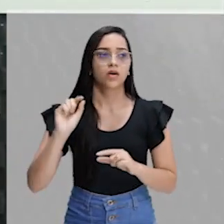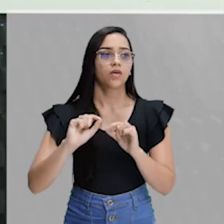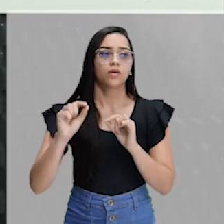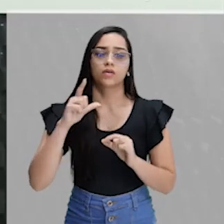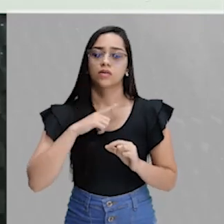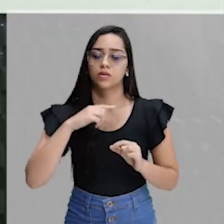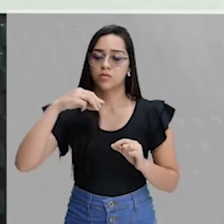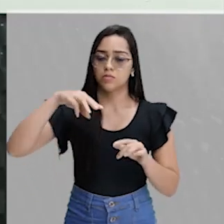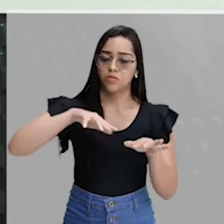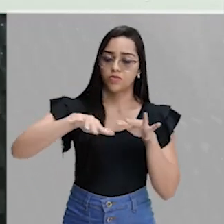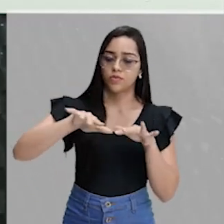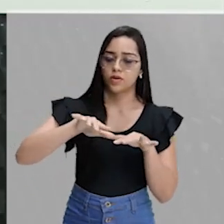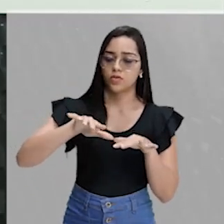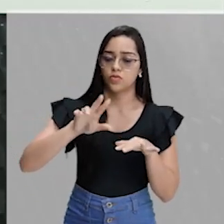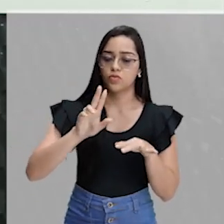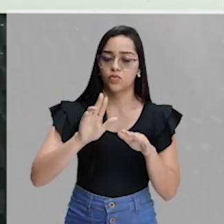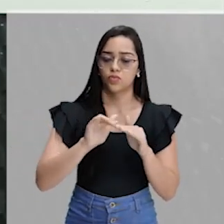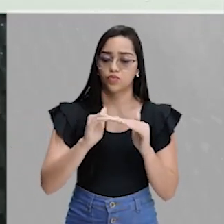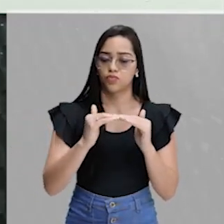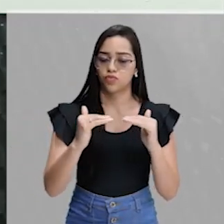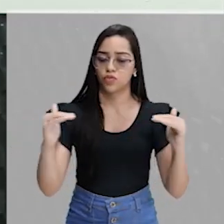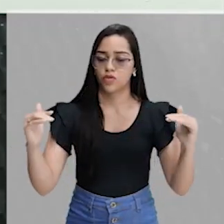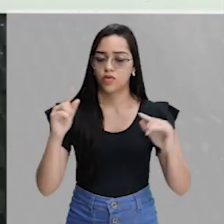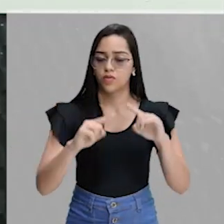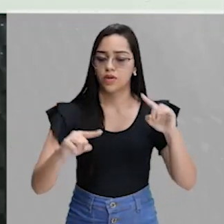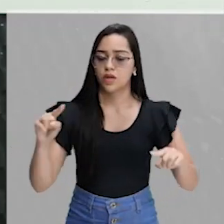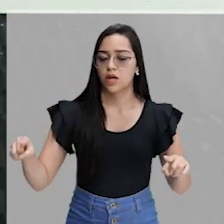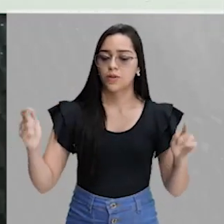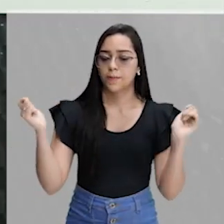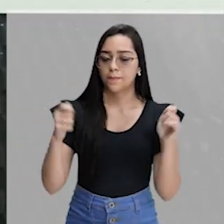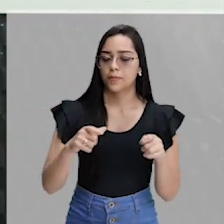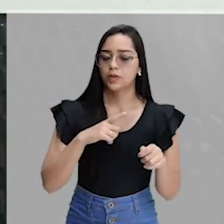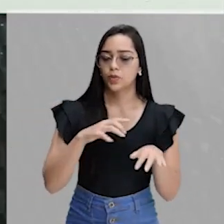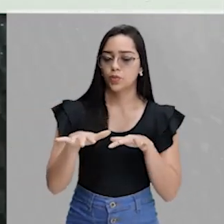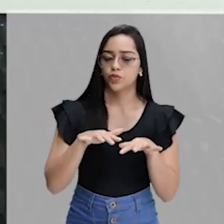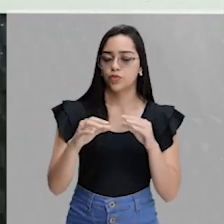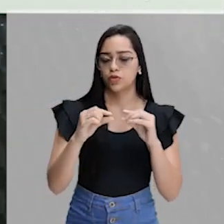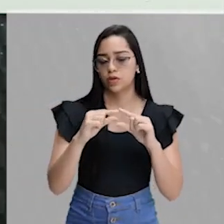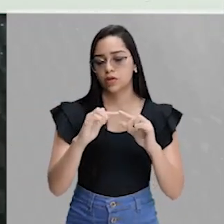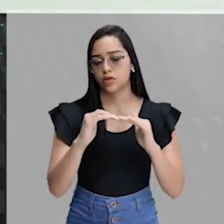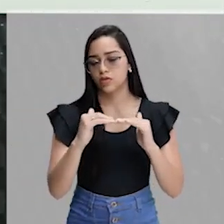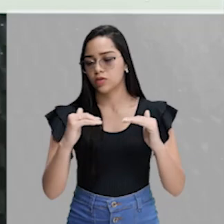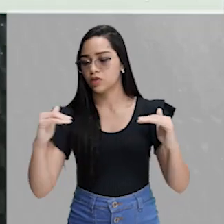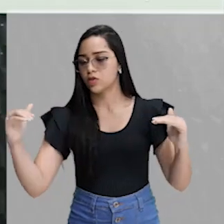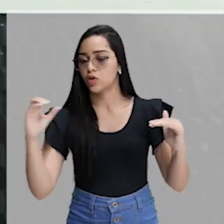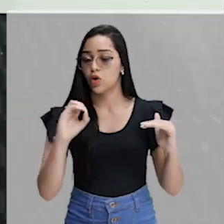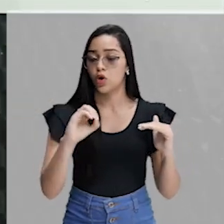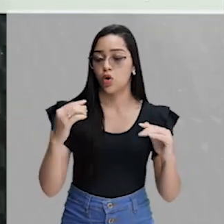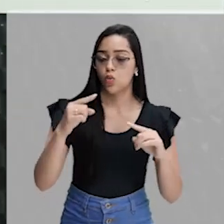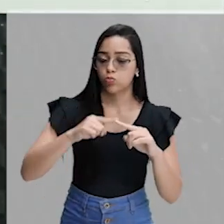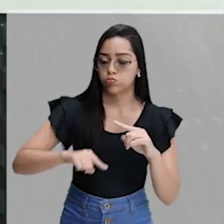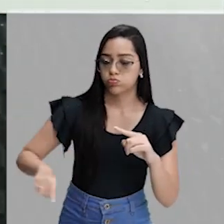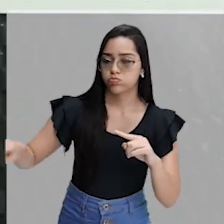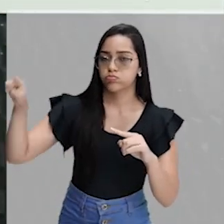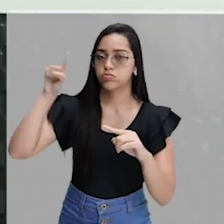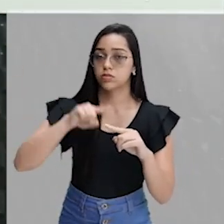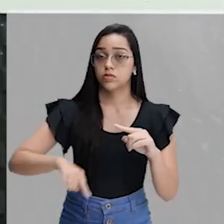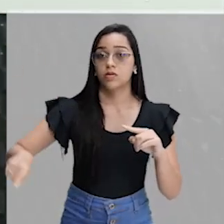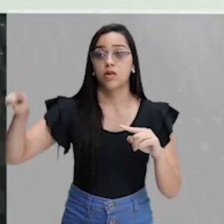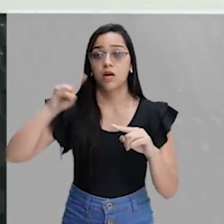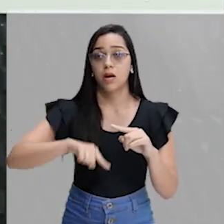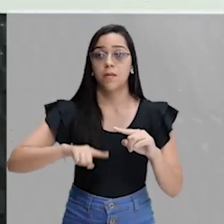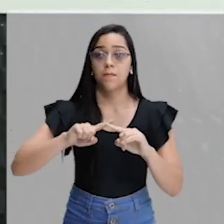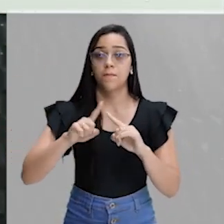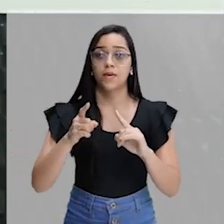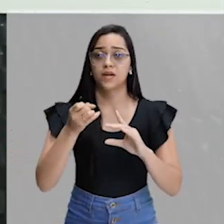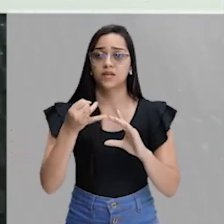né, movimento uniformemente variado, ele pode ser um movimento retilíneo ou circular, tá, ok? Mas ele